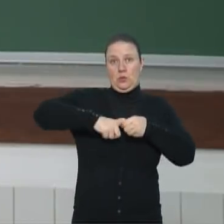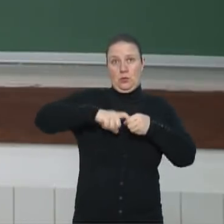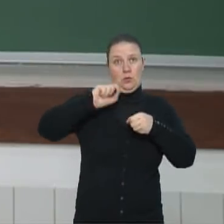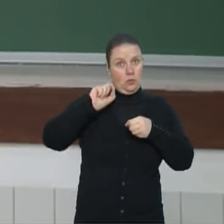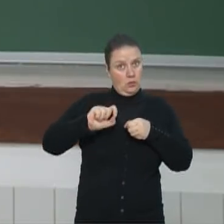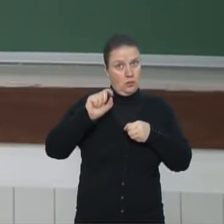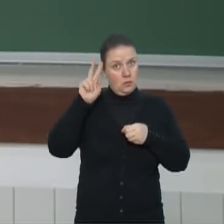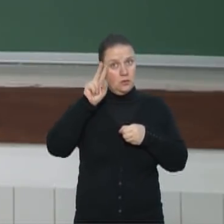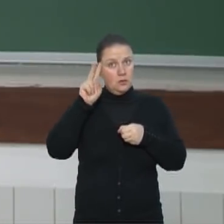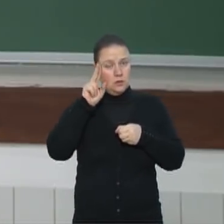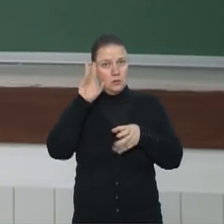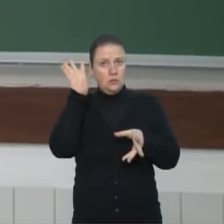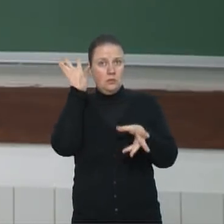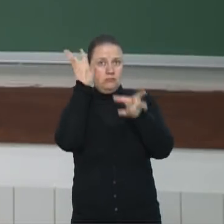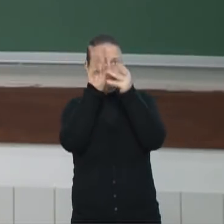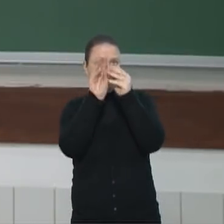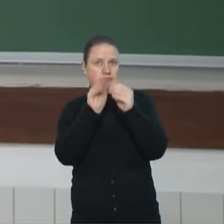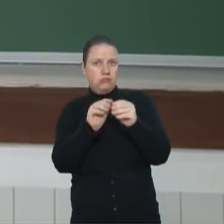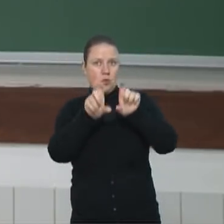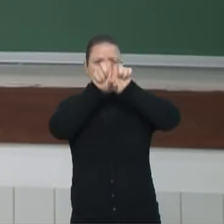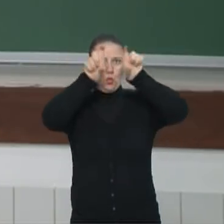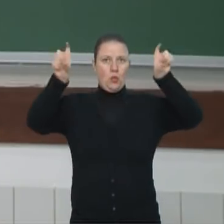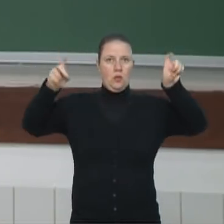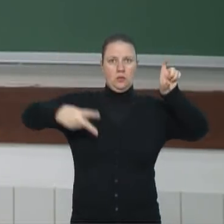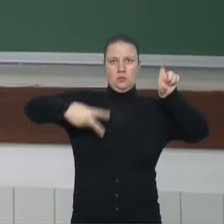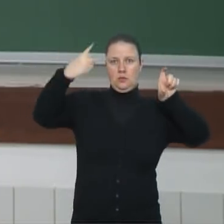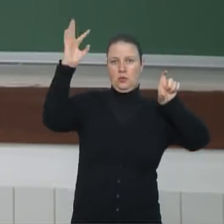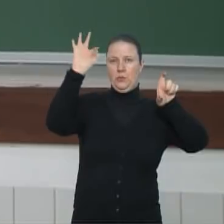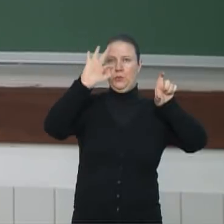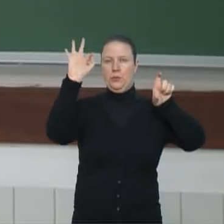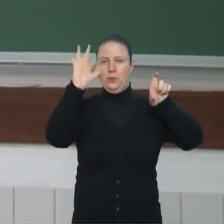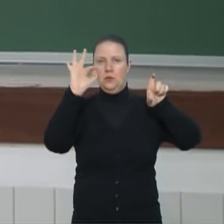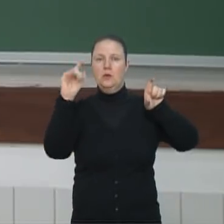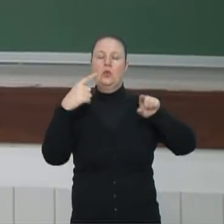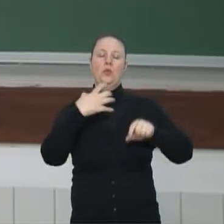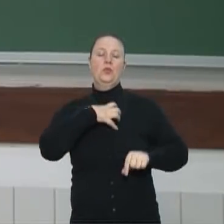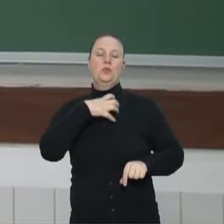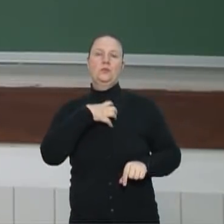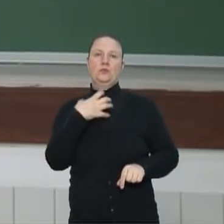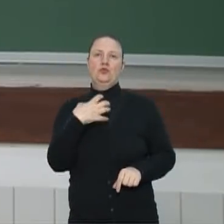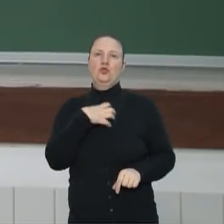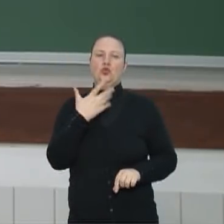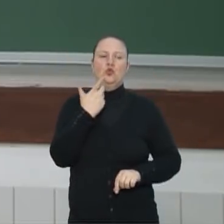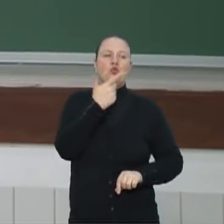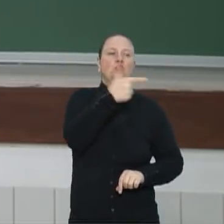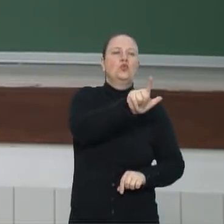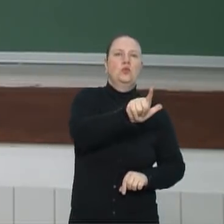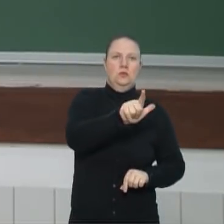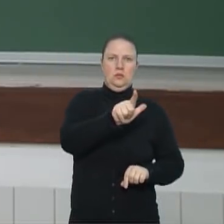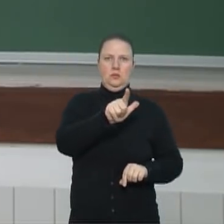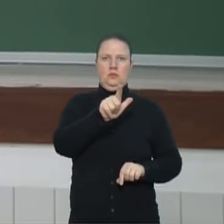que a gente viu hoje, que foi a parte de equações do segundo grau, e a gente viu essa outra maneira de resolver uma equação do segundo grau